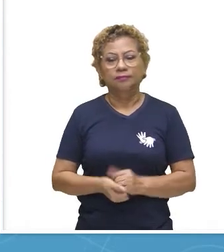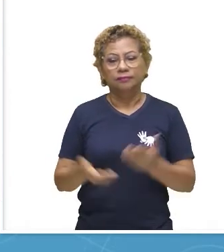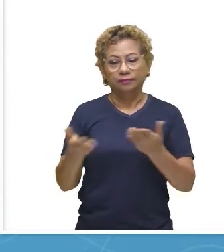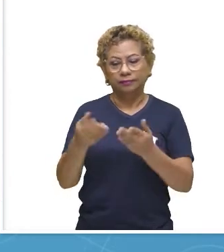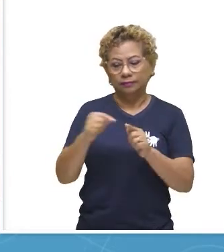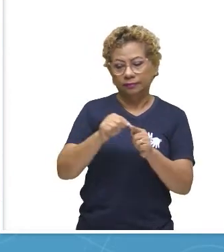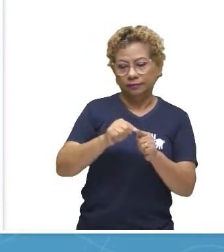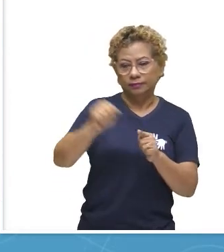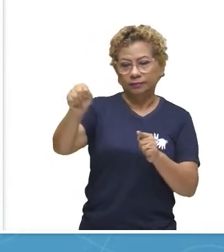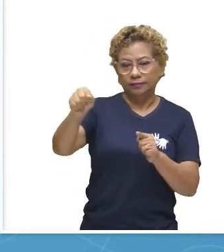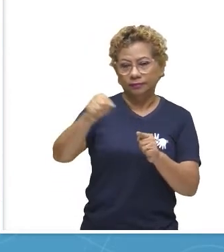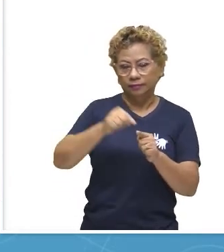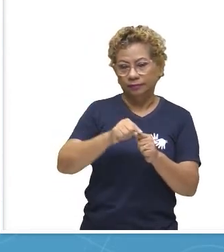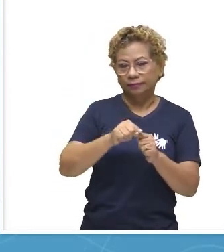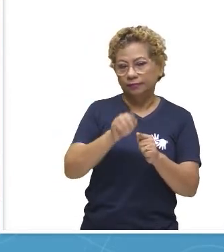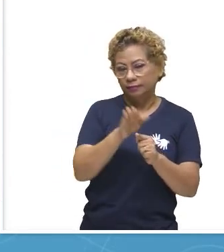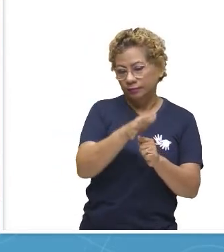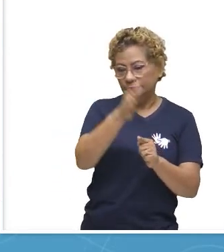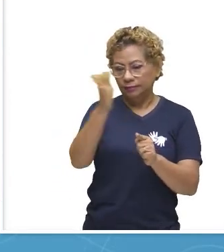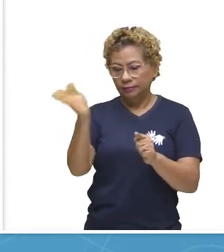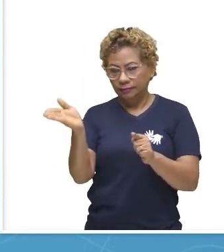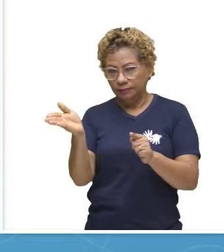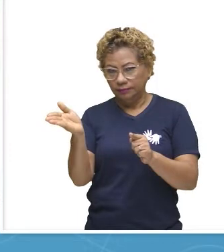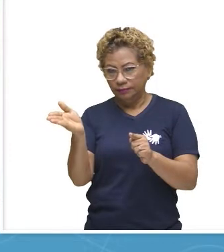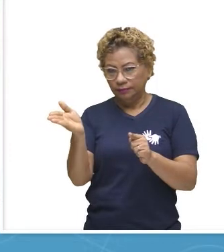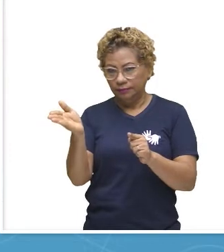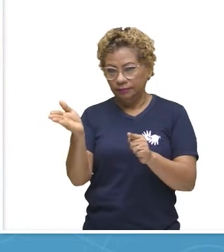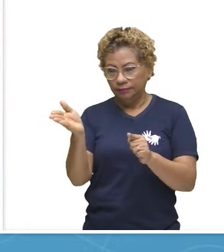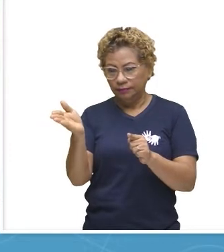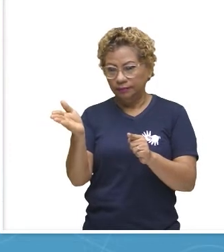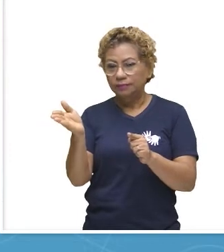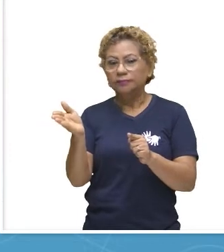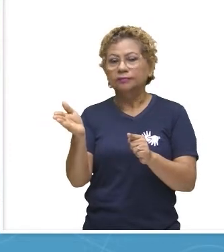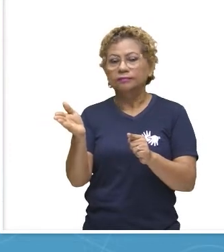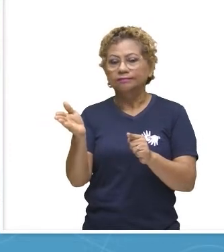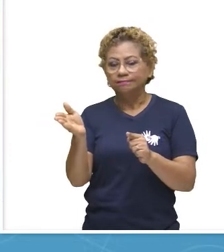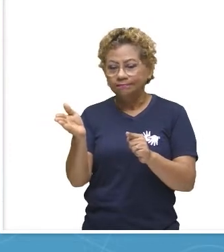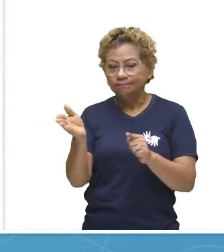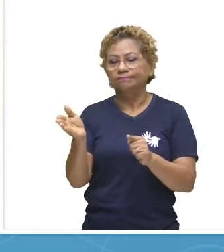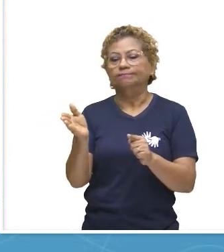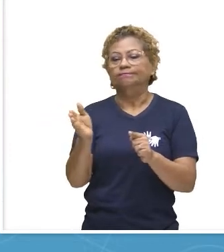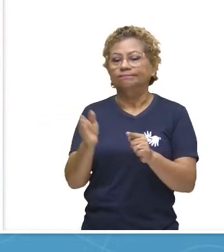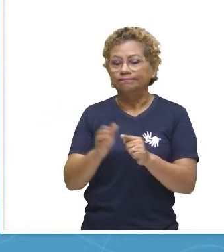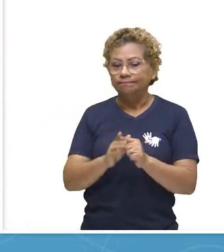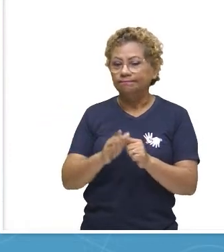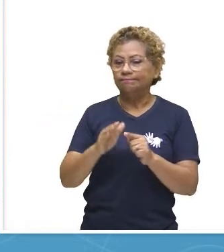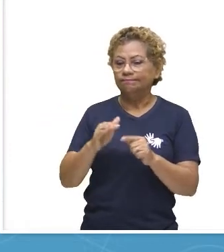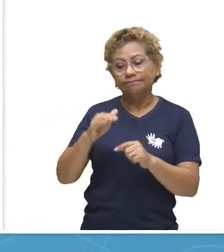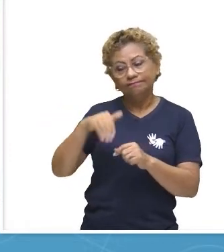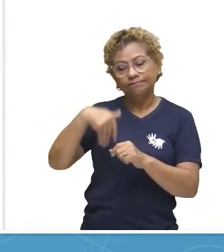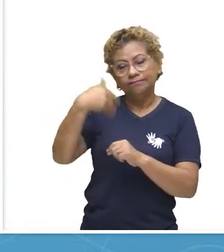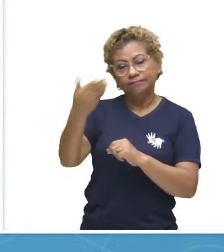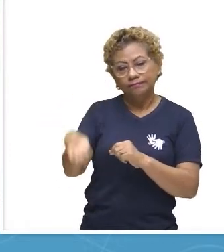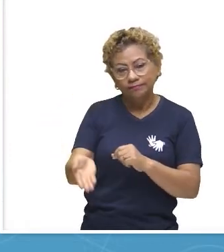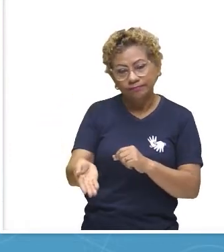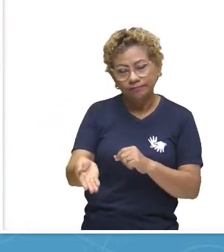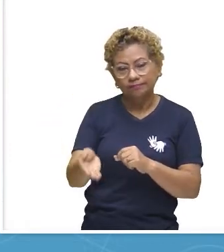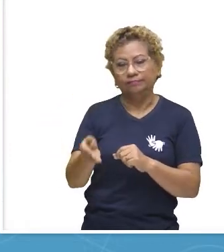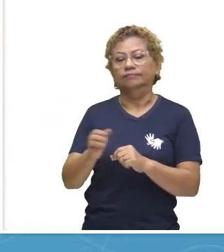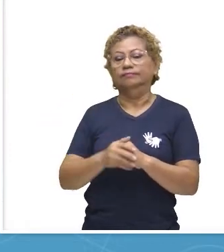Internos, então são os 2 ângulos que estão do mesmo lado da reta